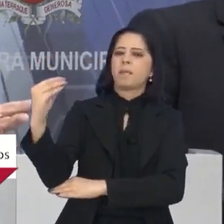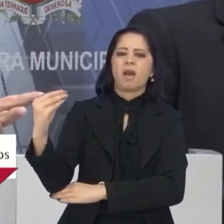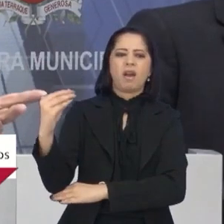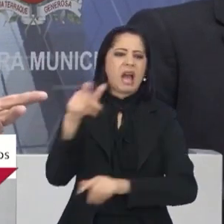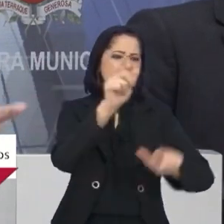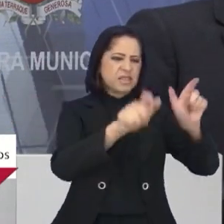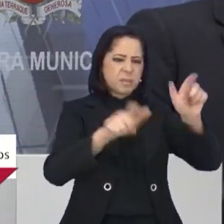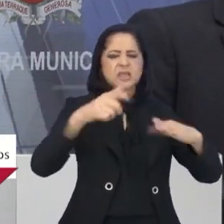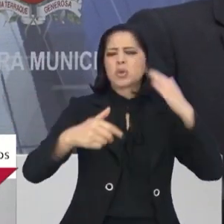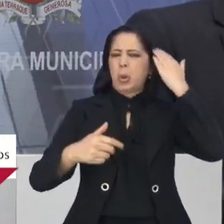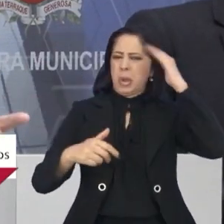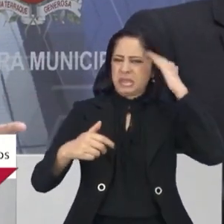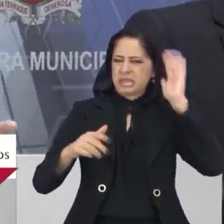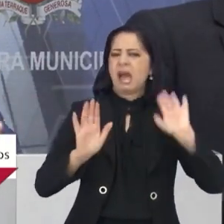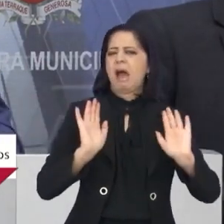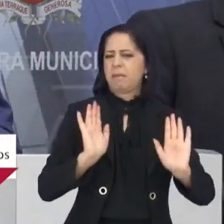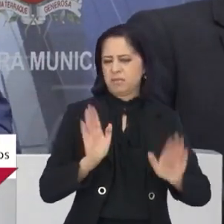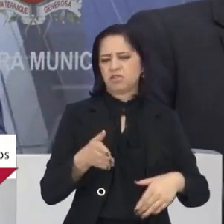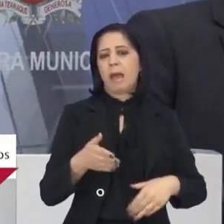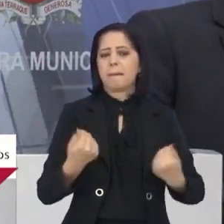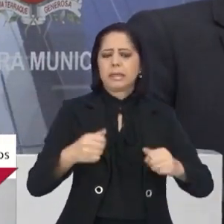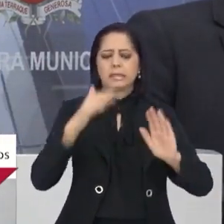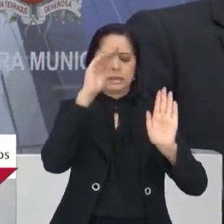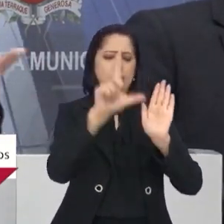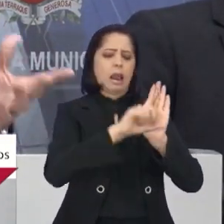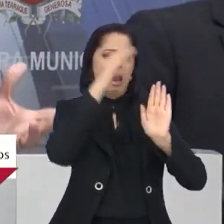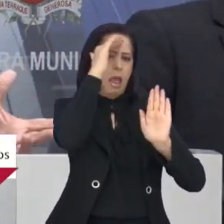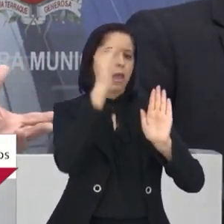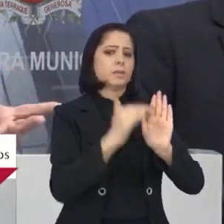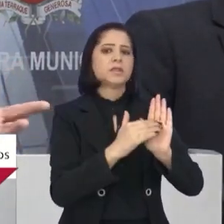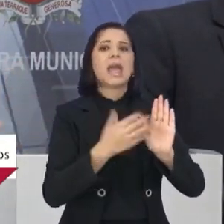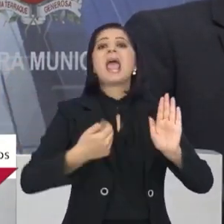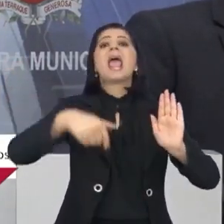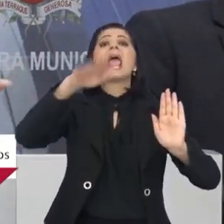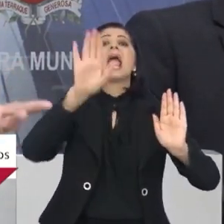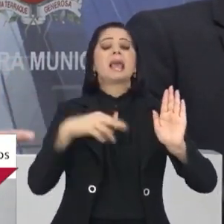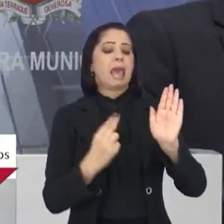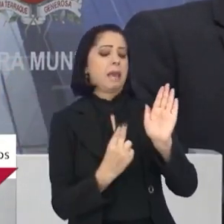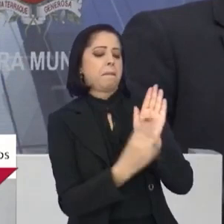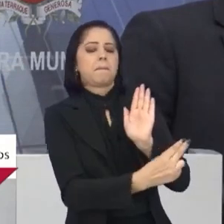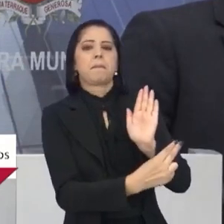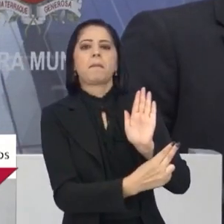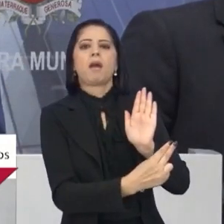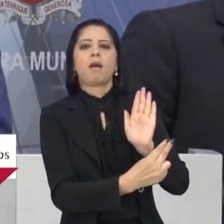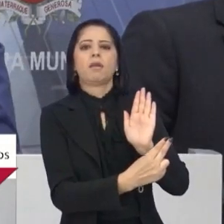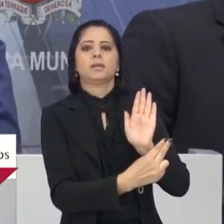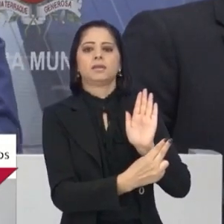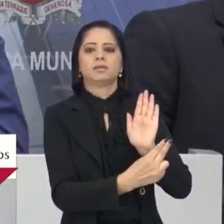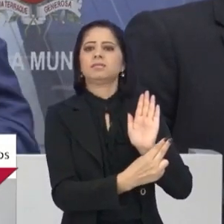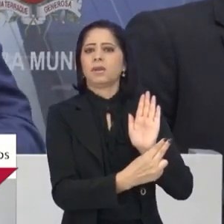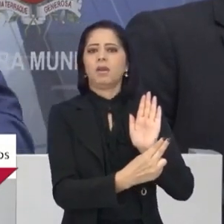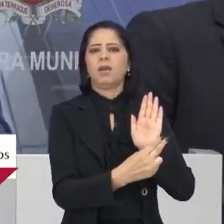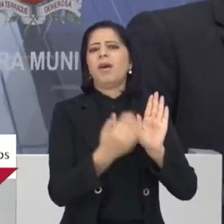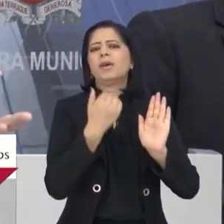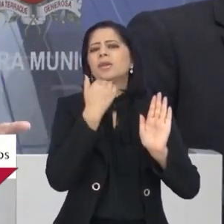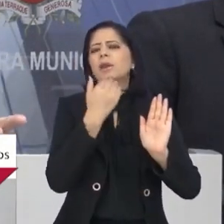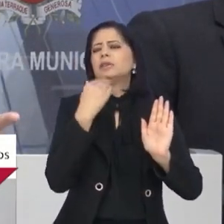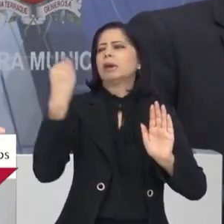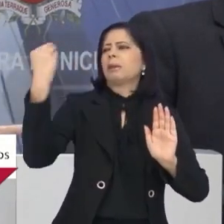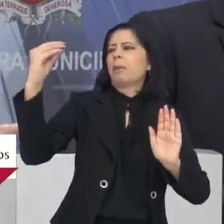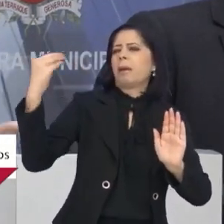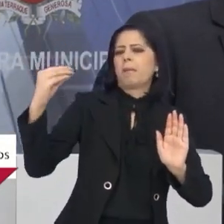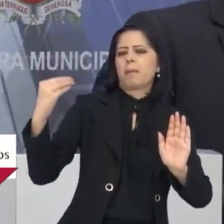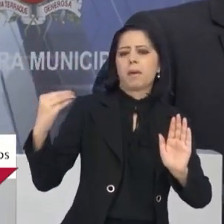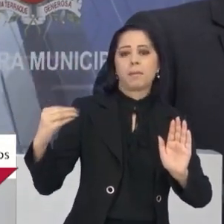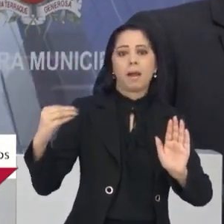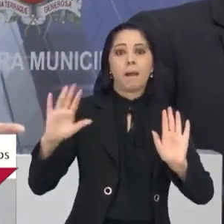sabe né do que tem que seguir das leis né quem são os grandes autores que fazem as defesas dos entendimentos né das leis das súmulas o